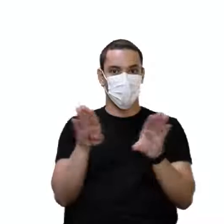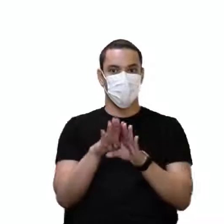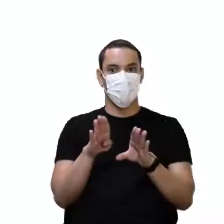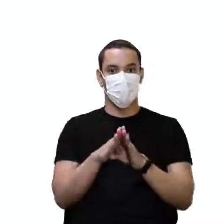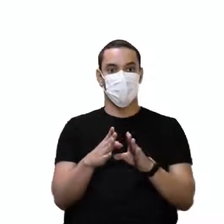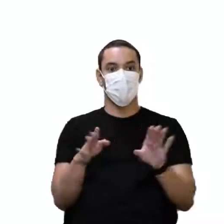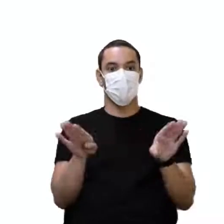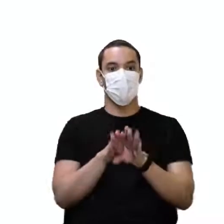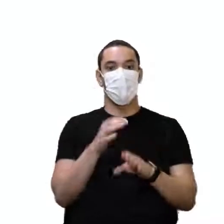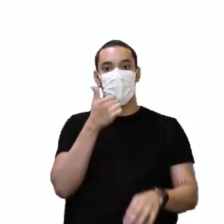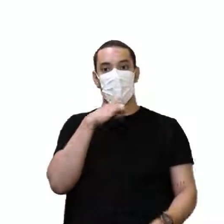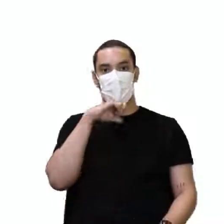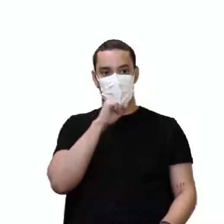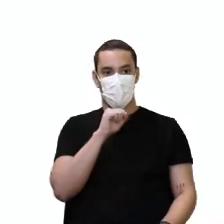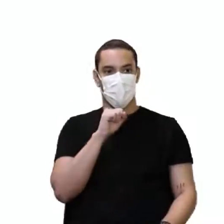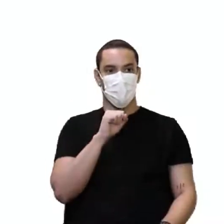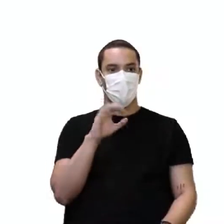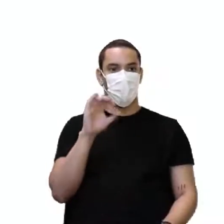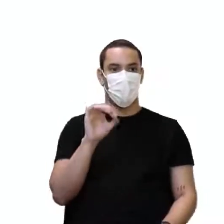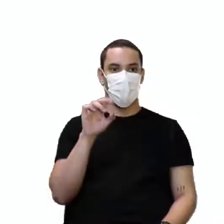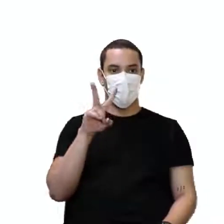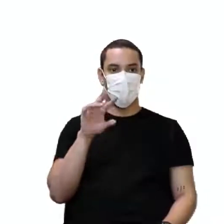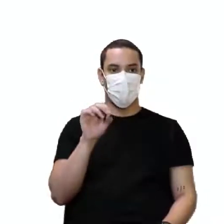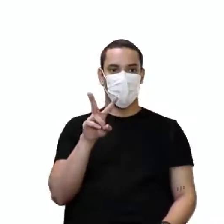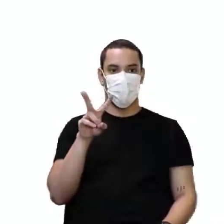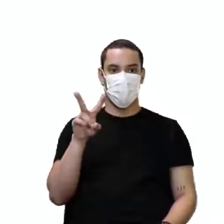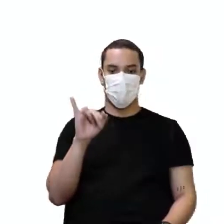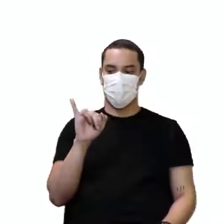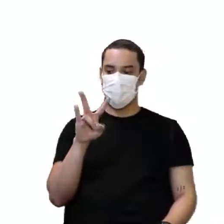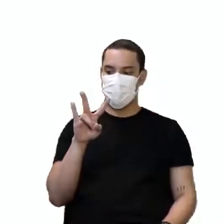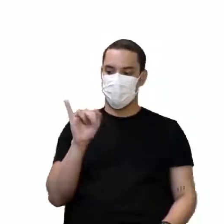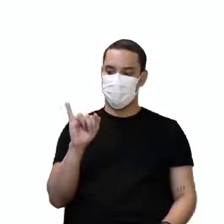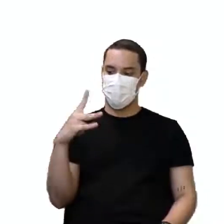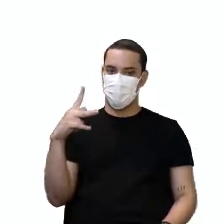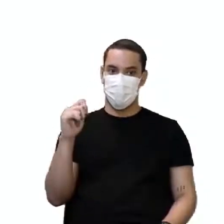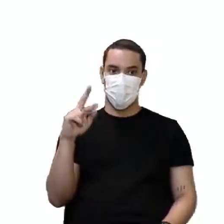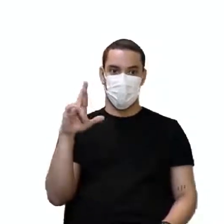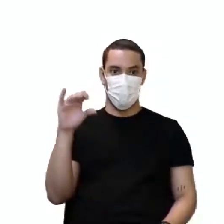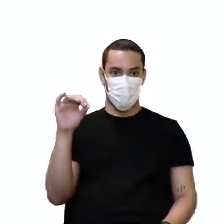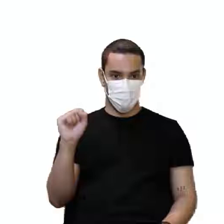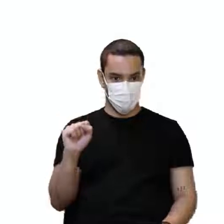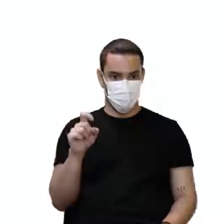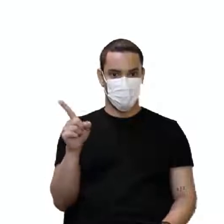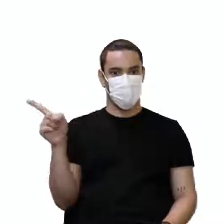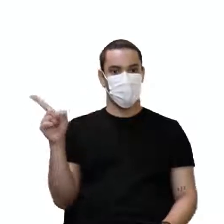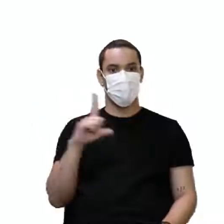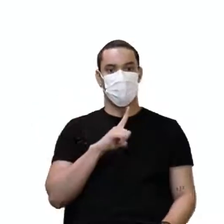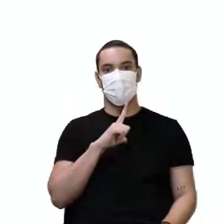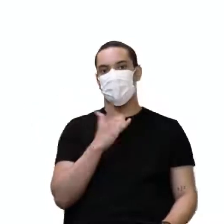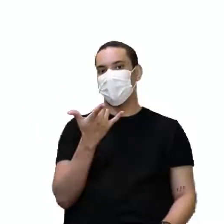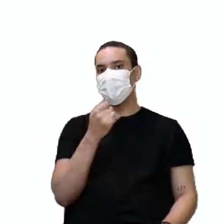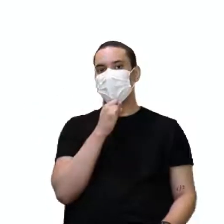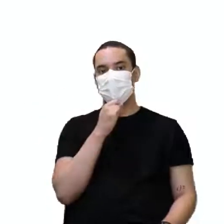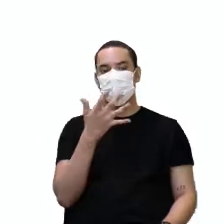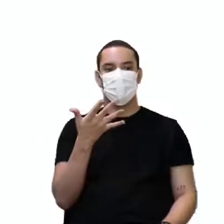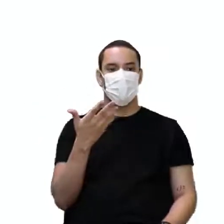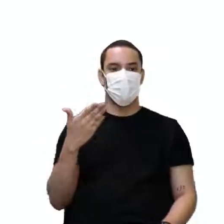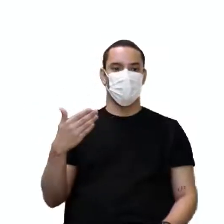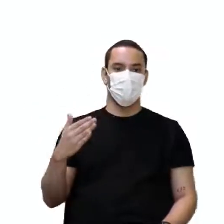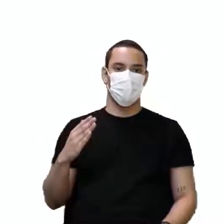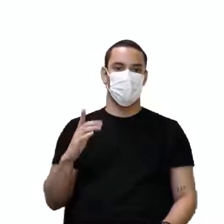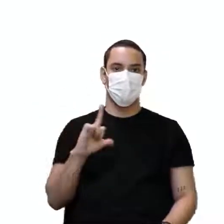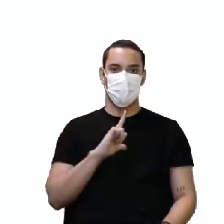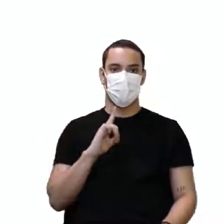do organismo materno. São chamados ovovivíparos. Aí nós temos o tubarão, tá? Que